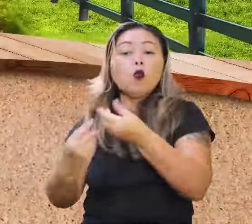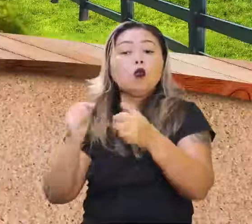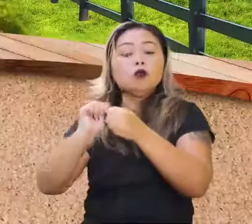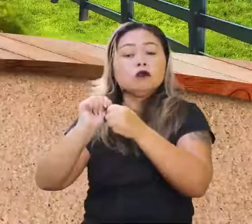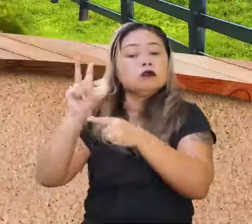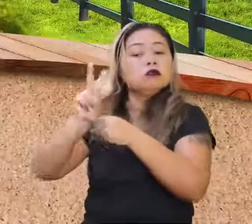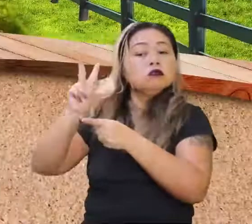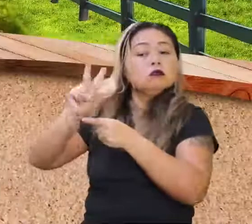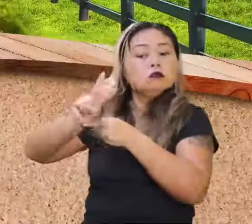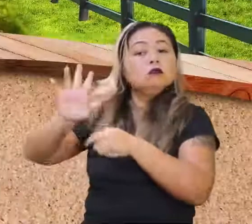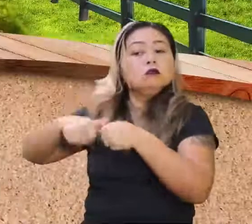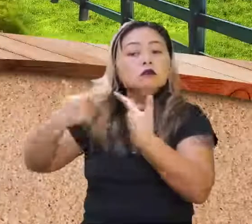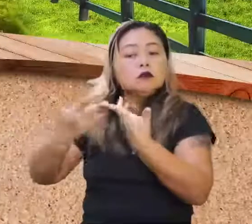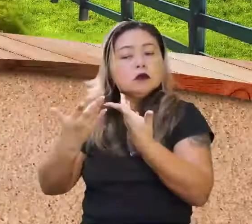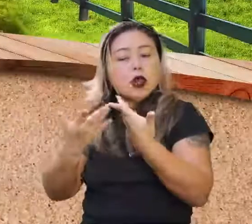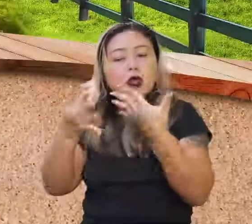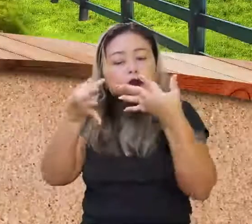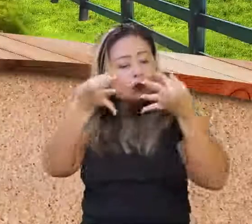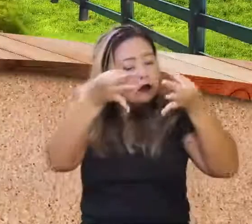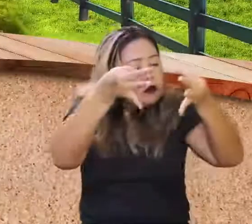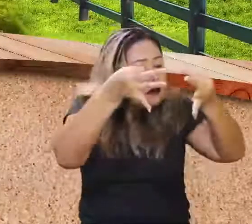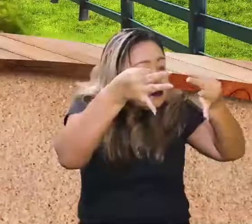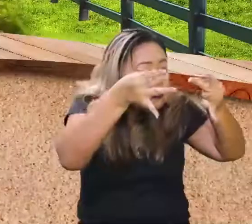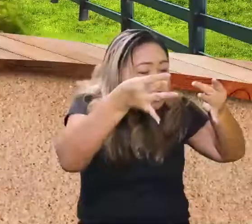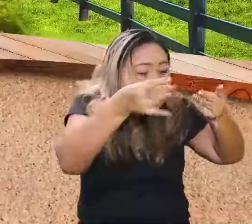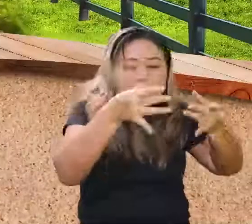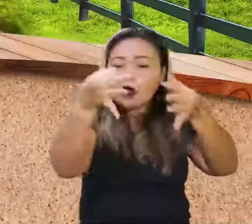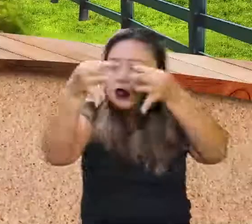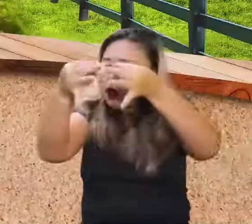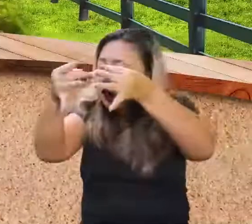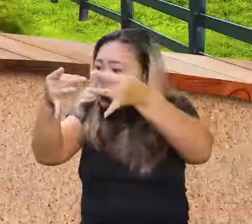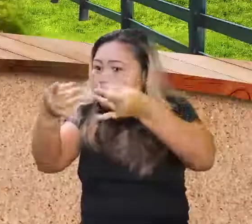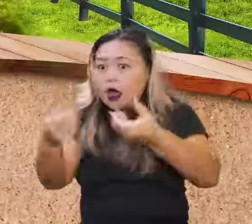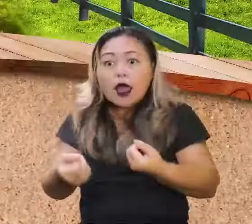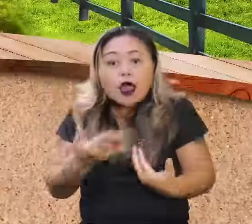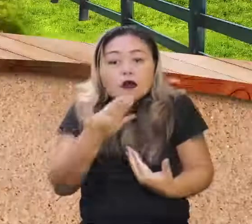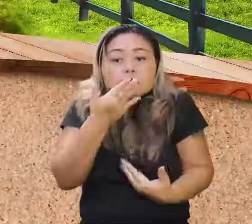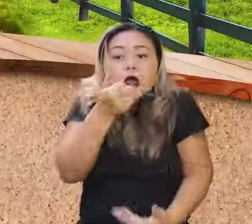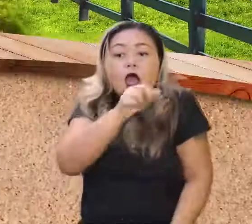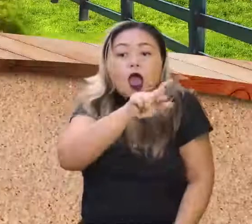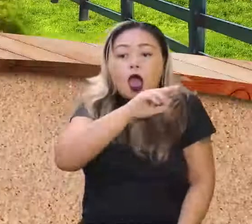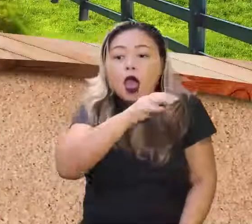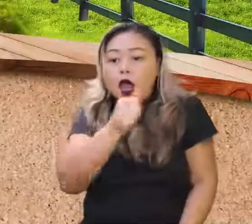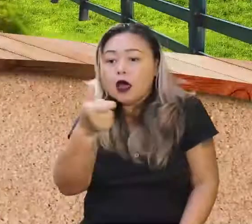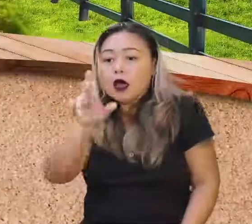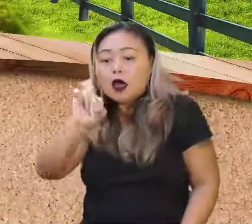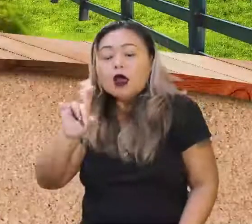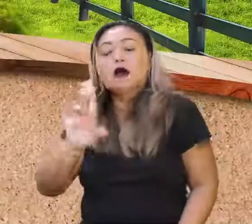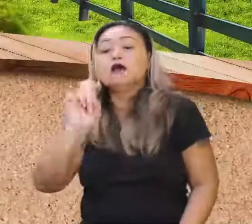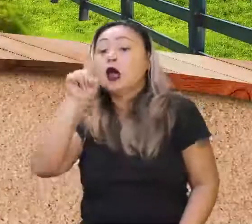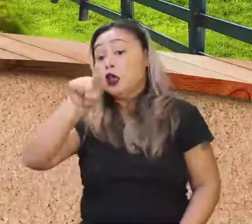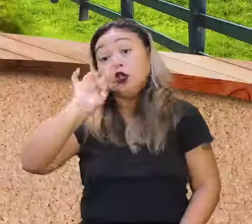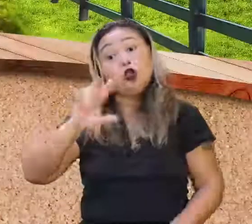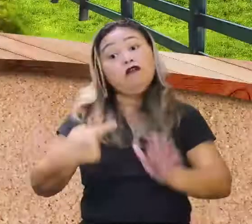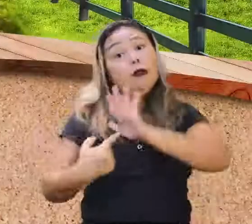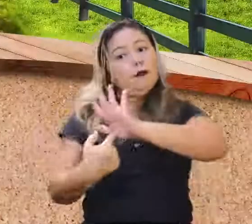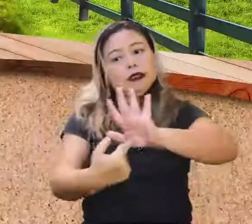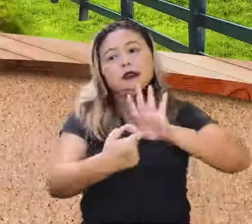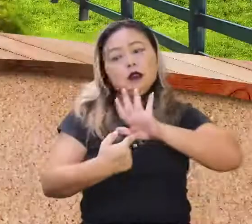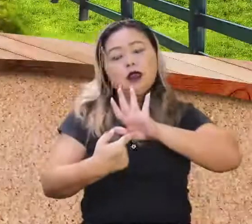a gente vai entrar nas especificidades de cada raça. Então aqui a gente só vai apresentar. Uma coisa